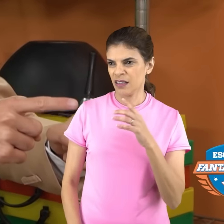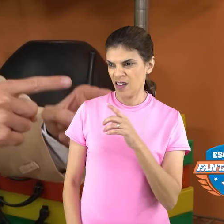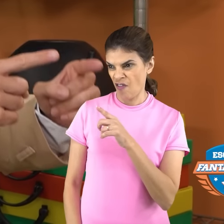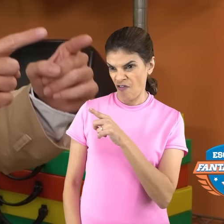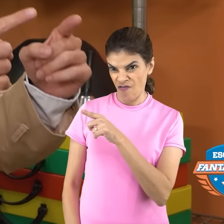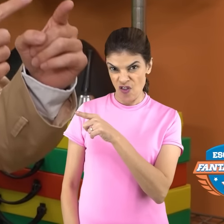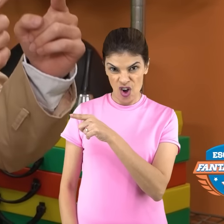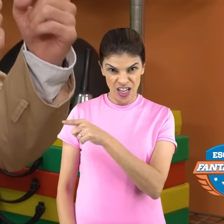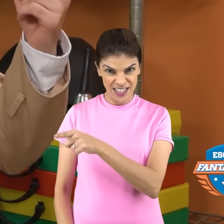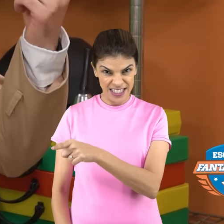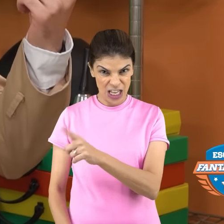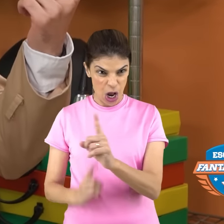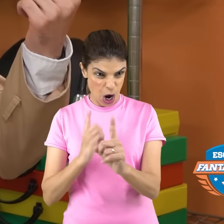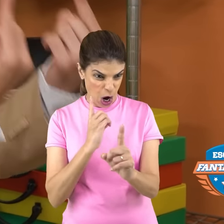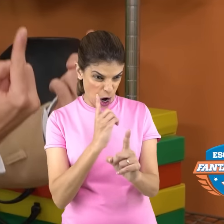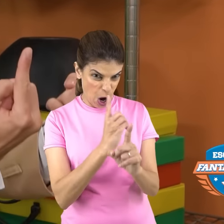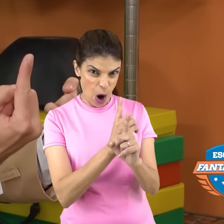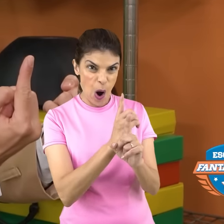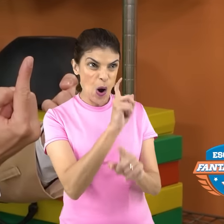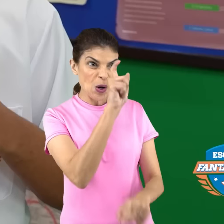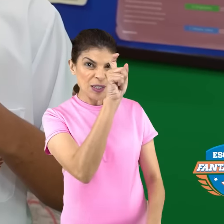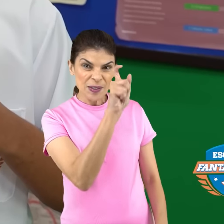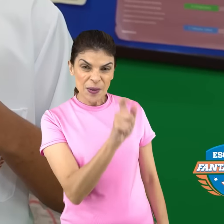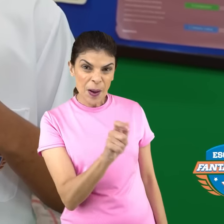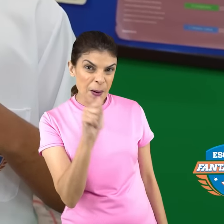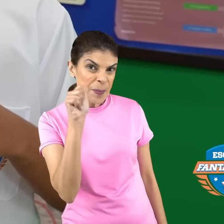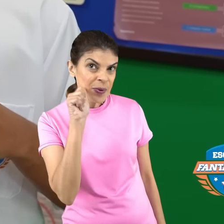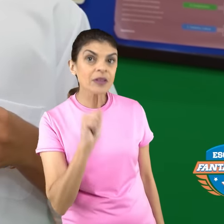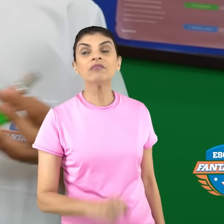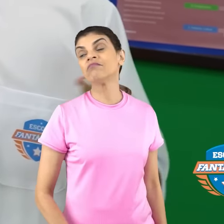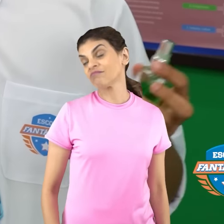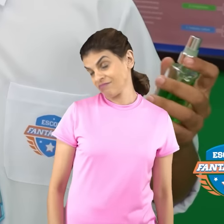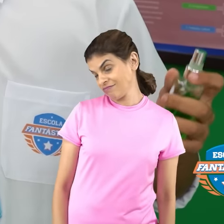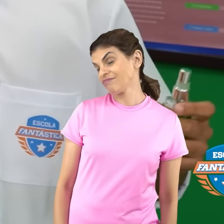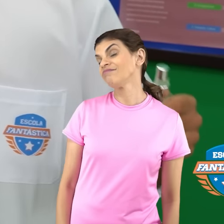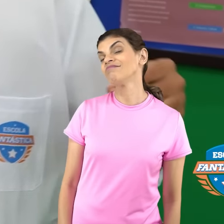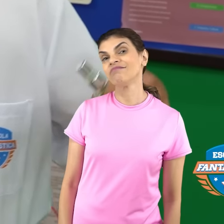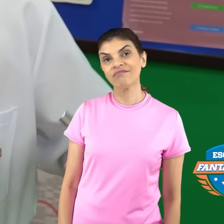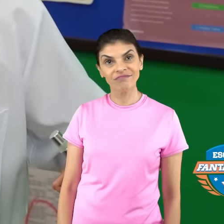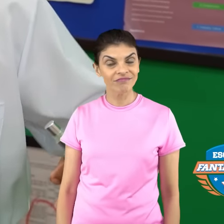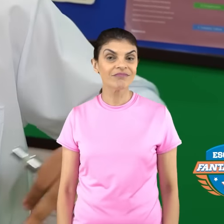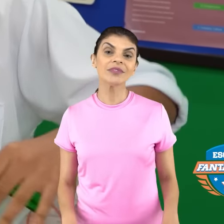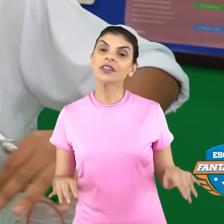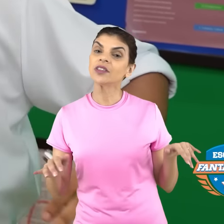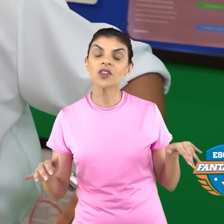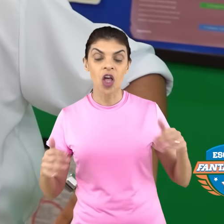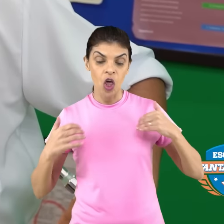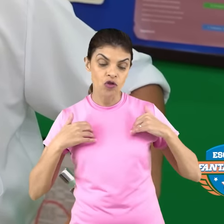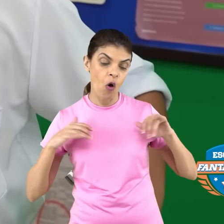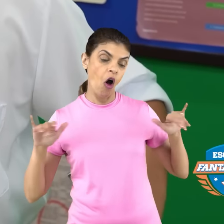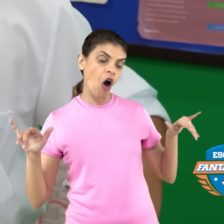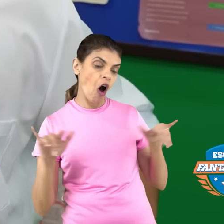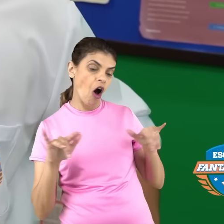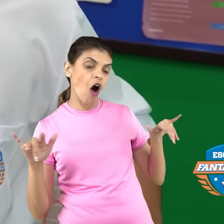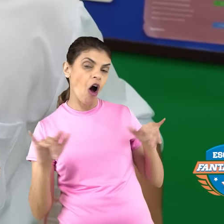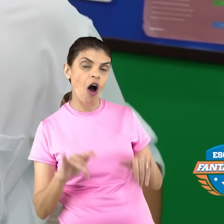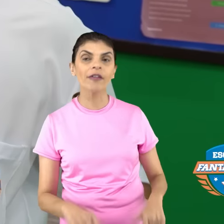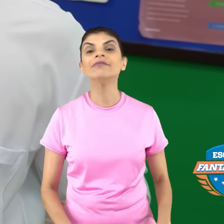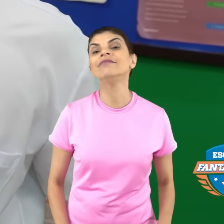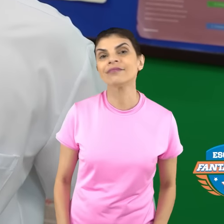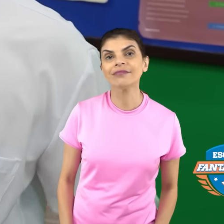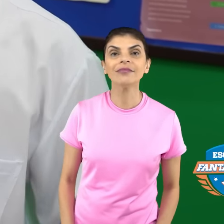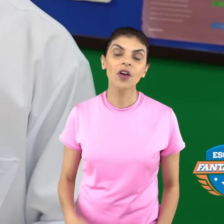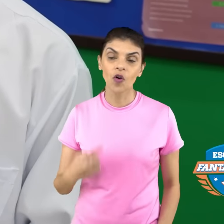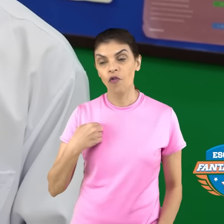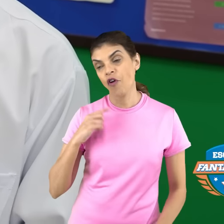Você tem um encontro? Uhum! É! O pai tá on, cria! Agora, deixa